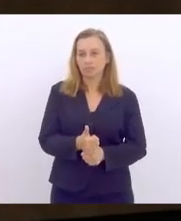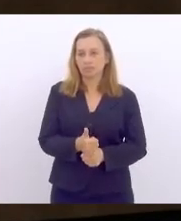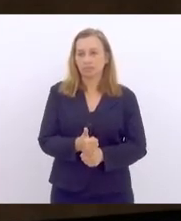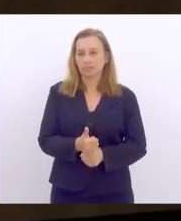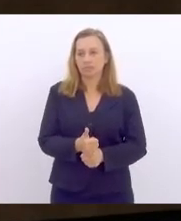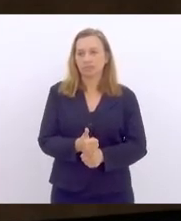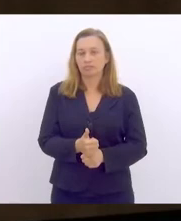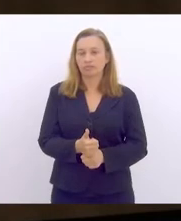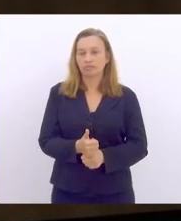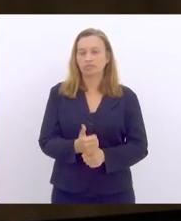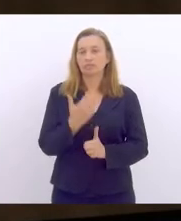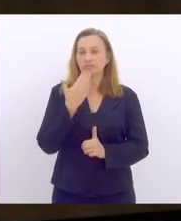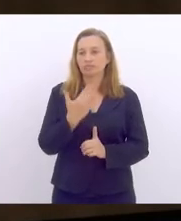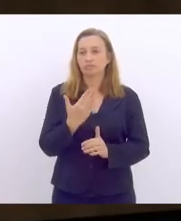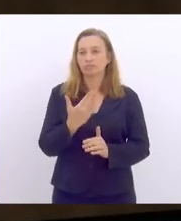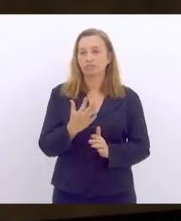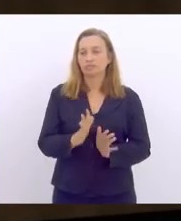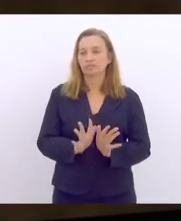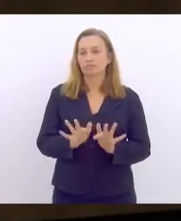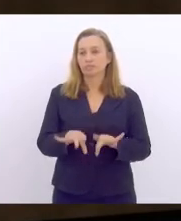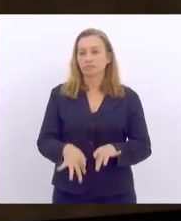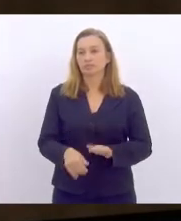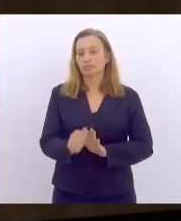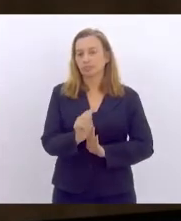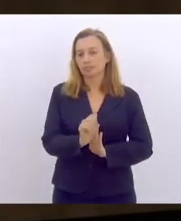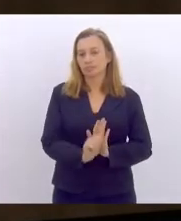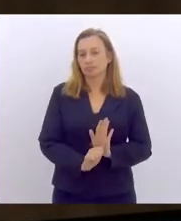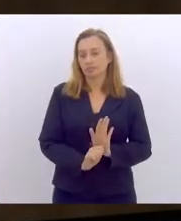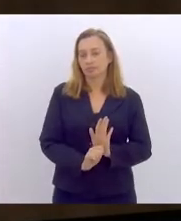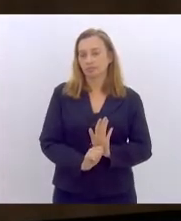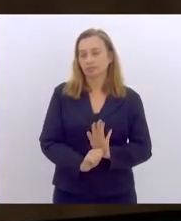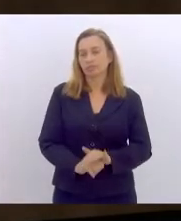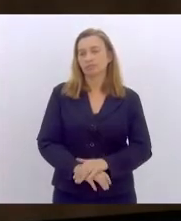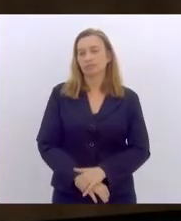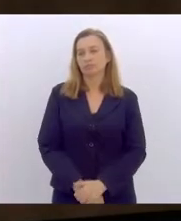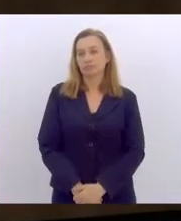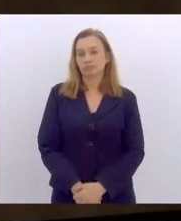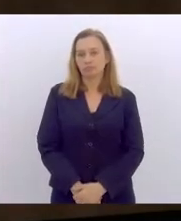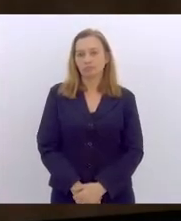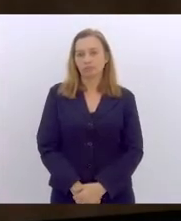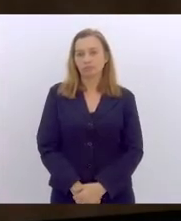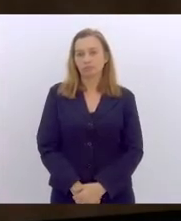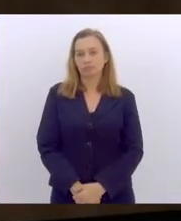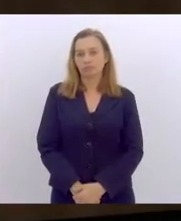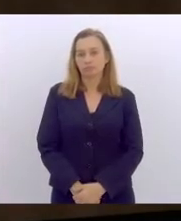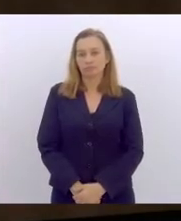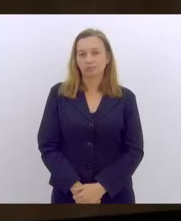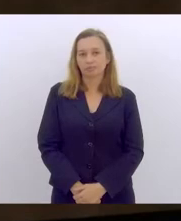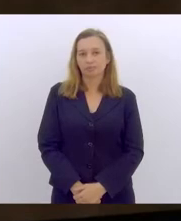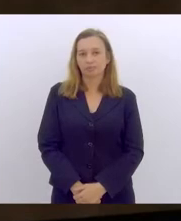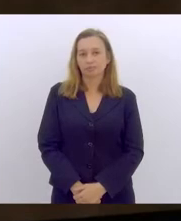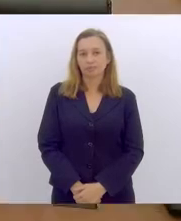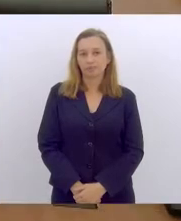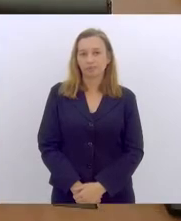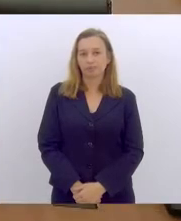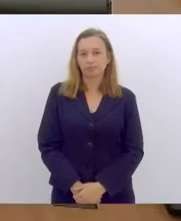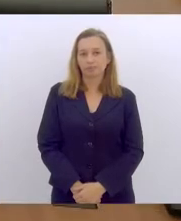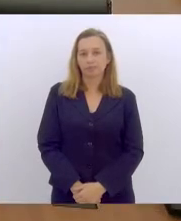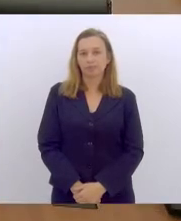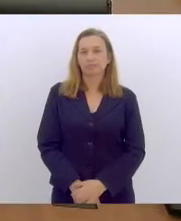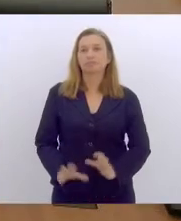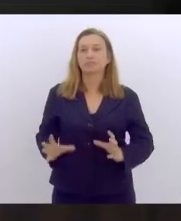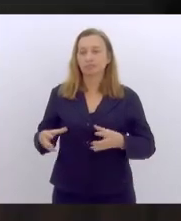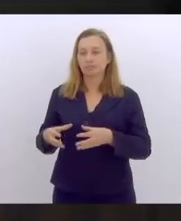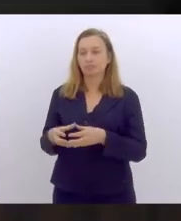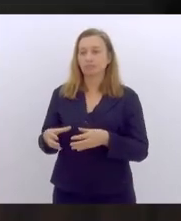substitutivo, solicitando a Vossa Excelência forma final de redação. Pela